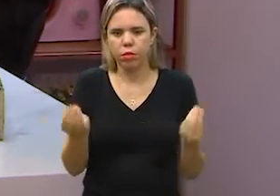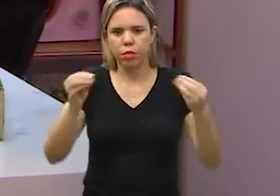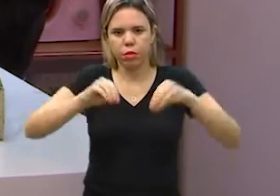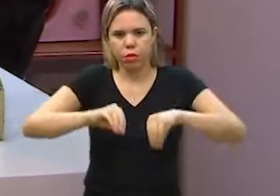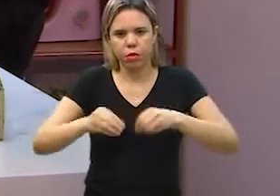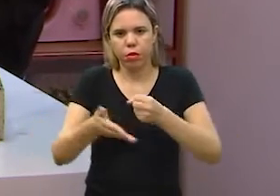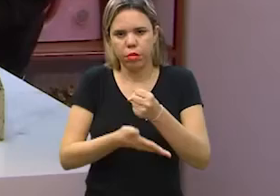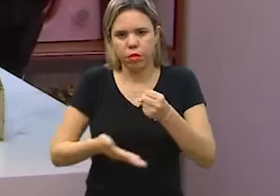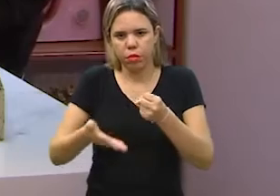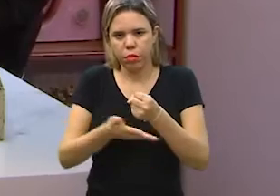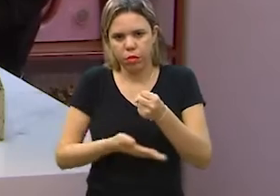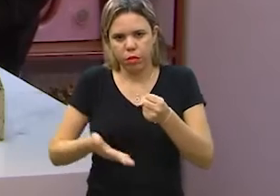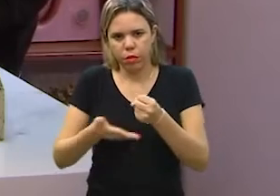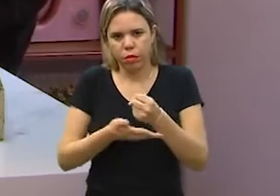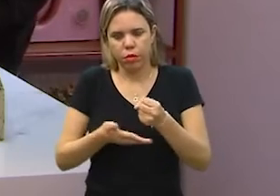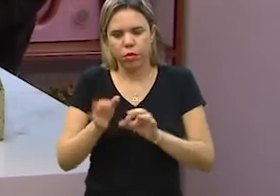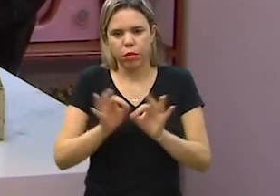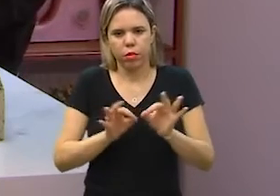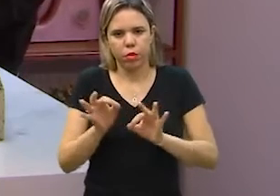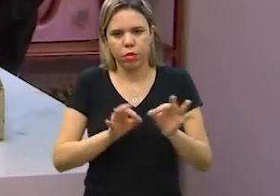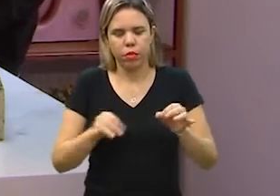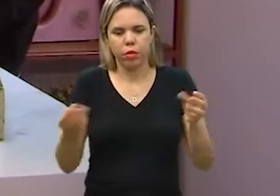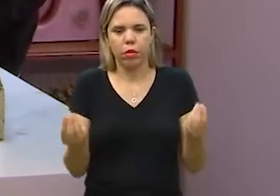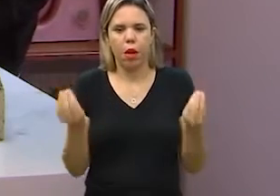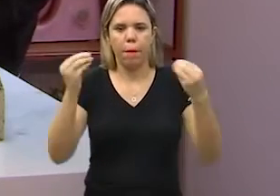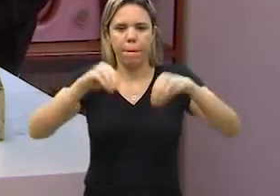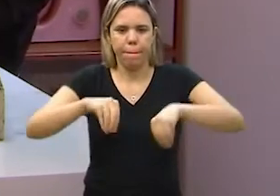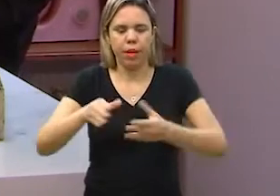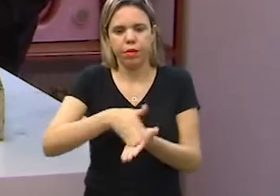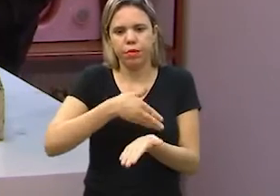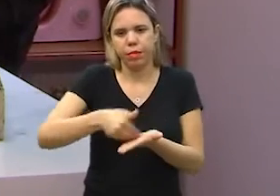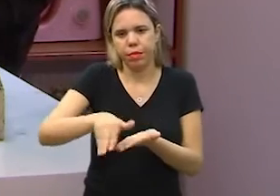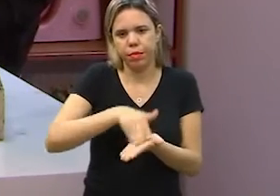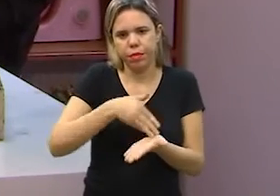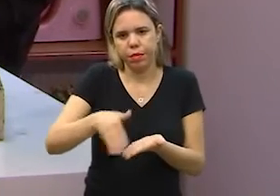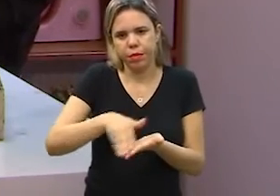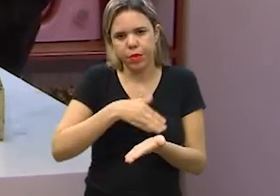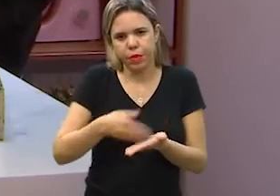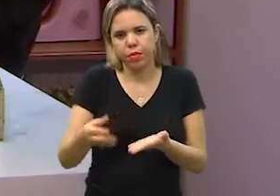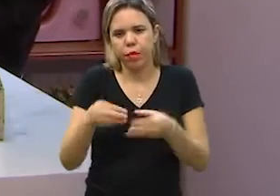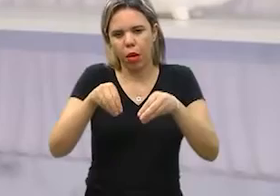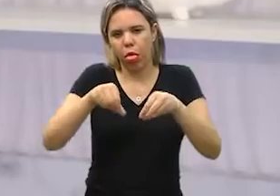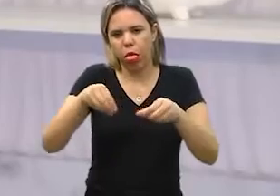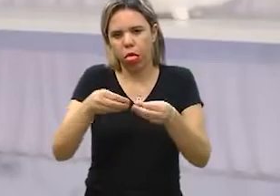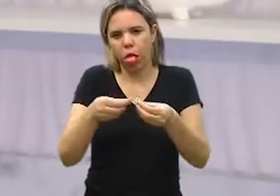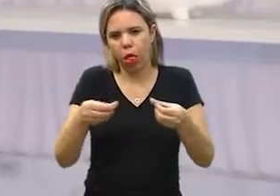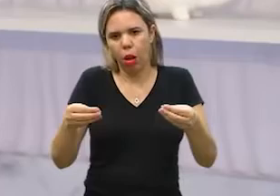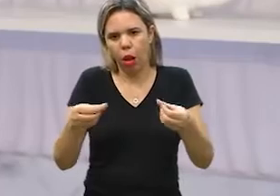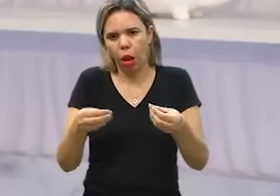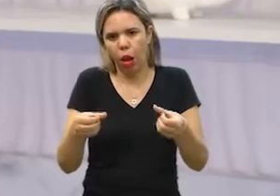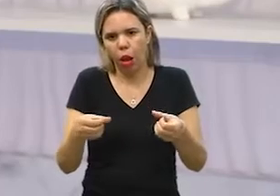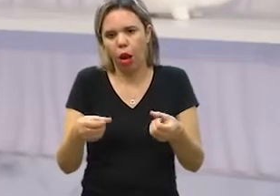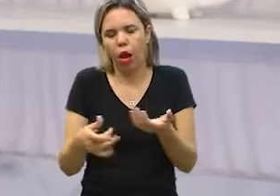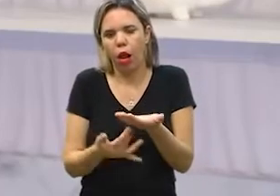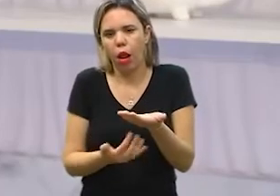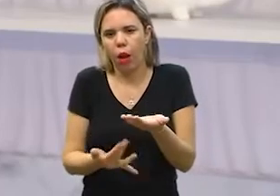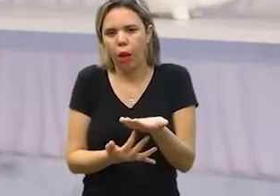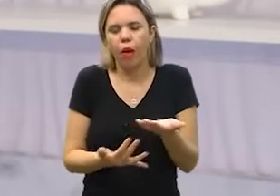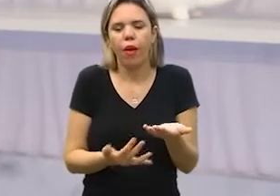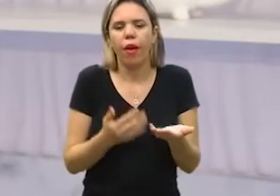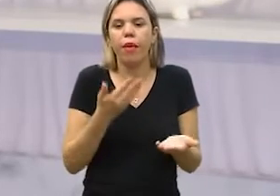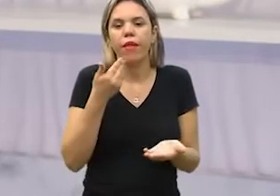coloca como base da nossa receita. Isso. E você colocou também a manteiga. A manteiga, ela precisa ser derretida? É mais